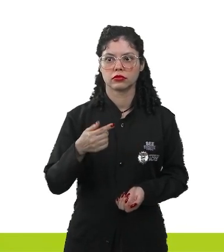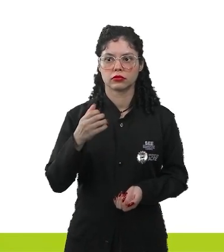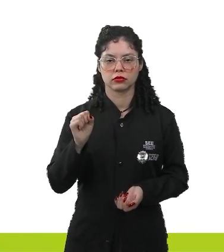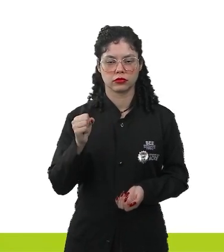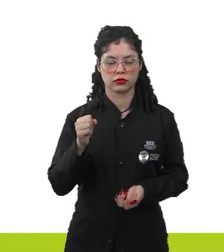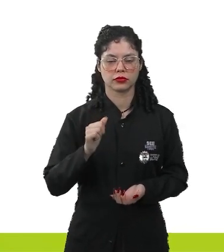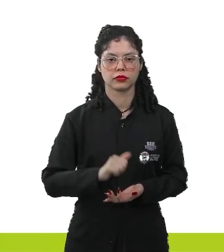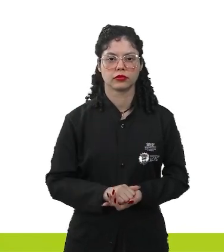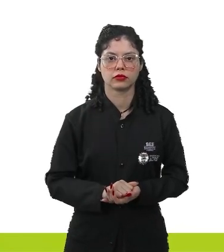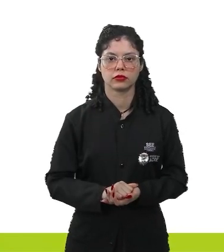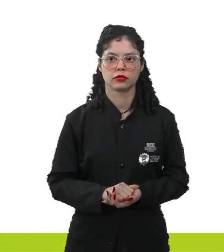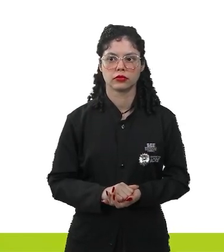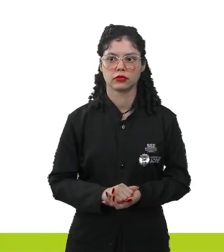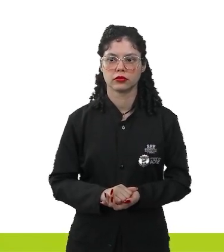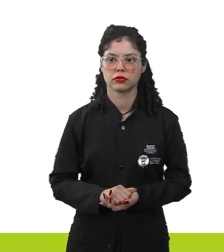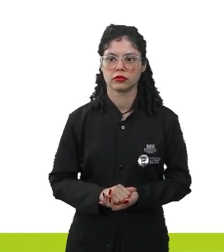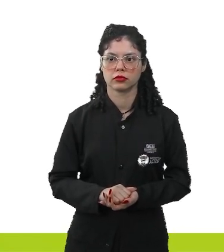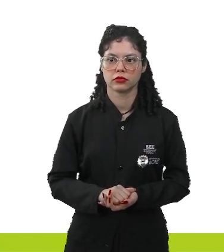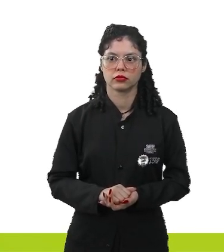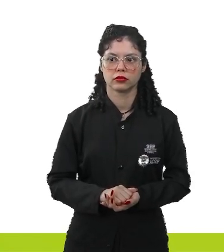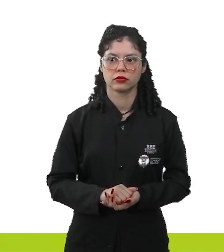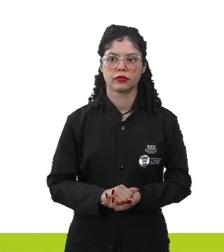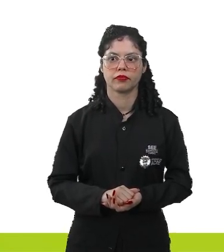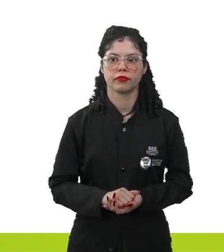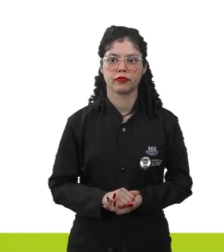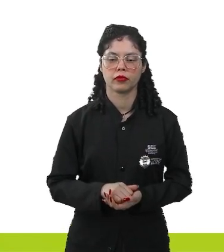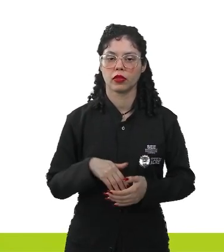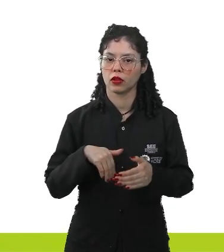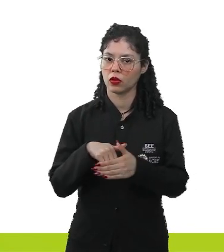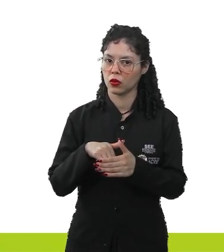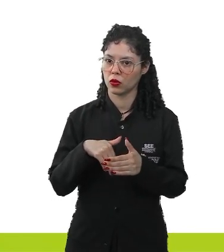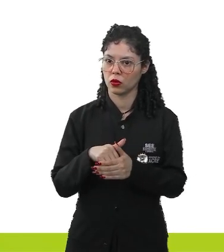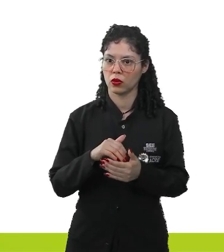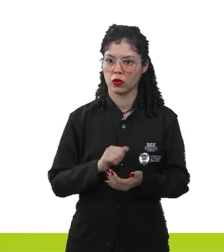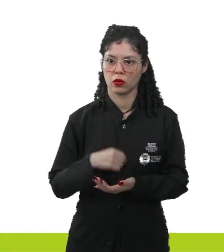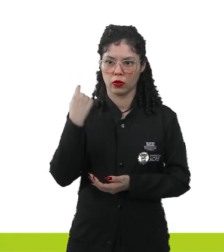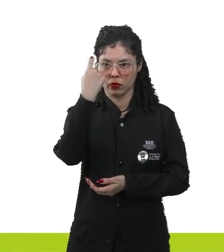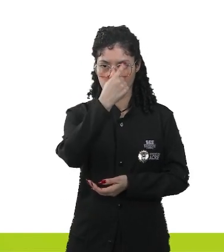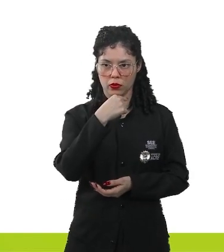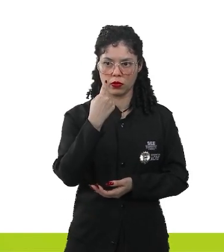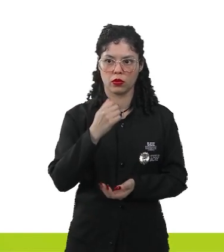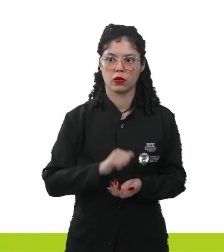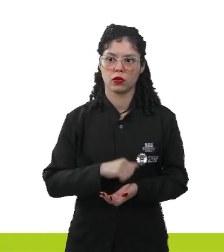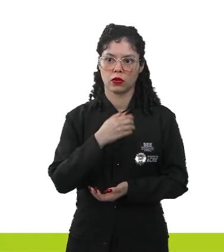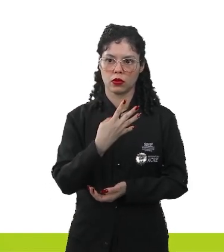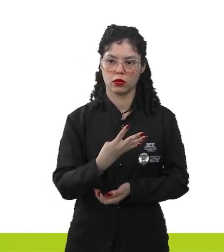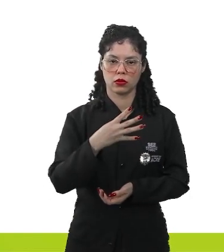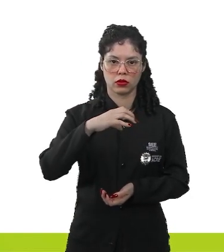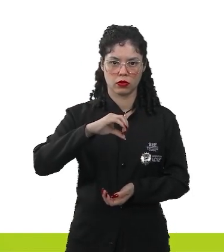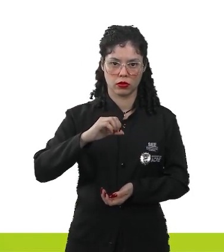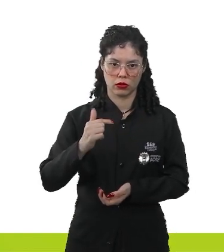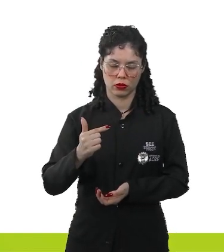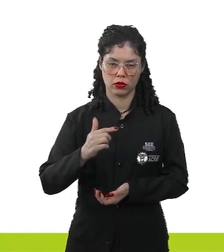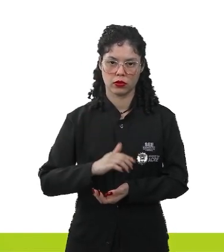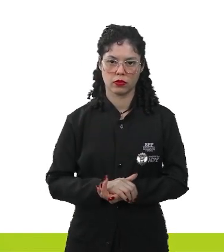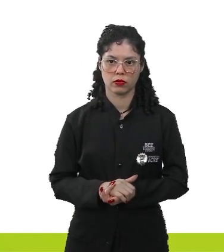178. E ele joga futebol durante 1 hora, que é